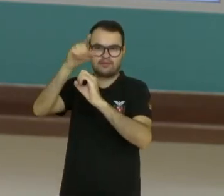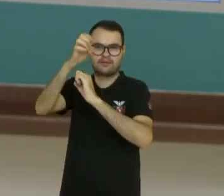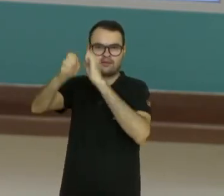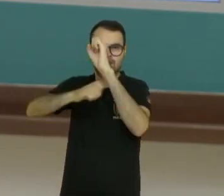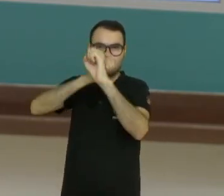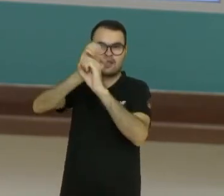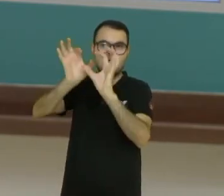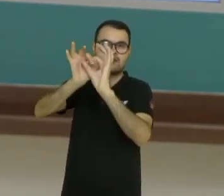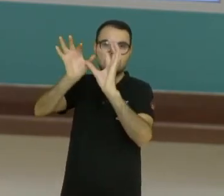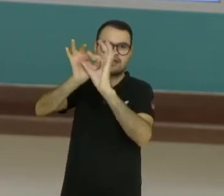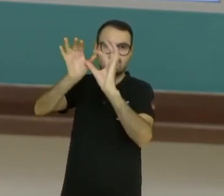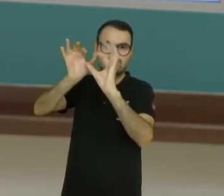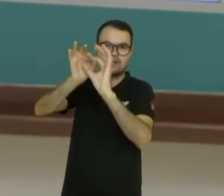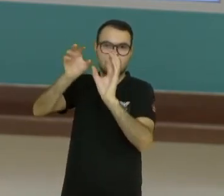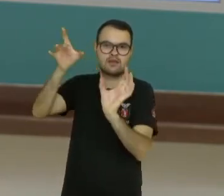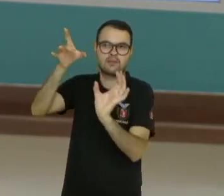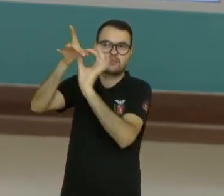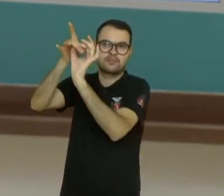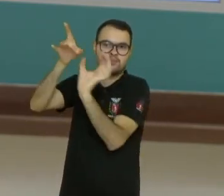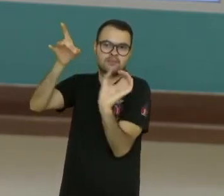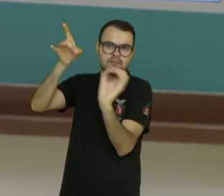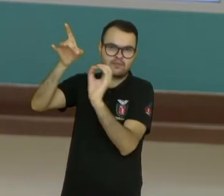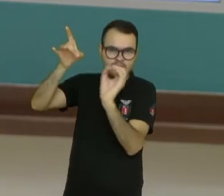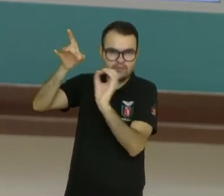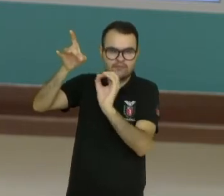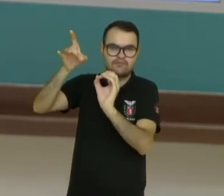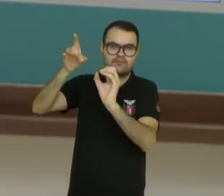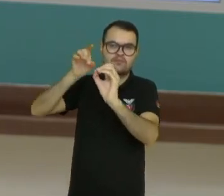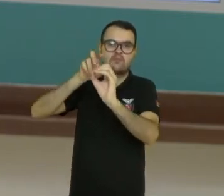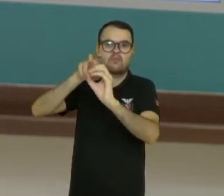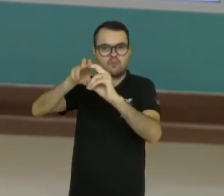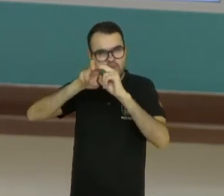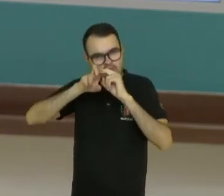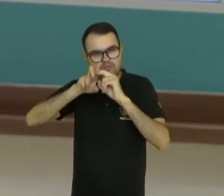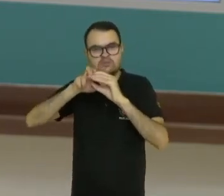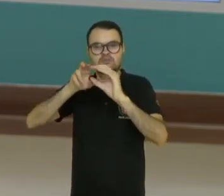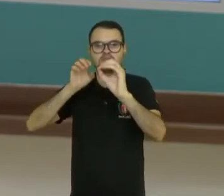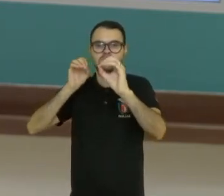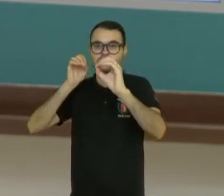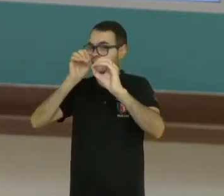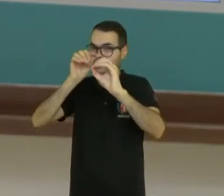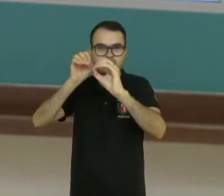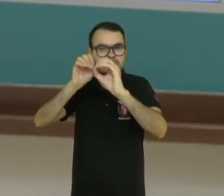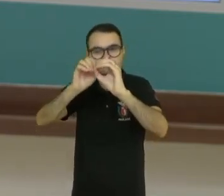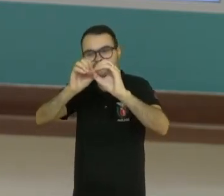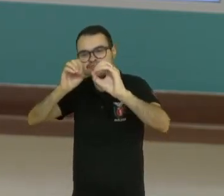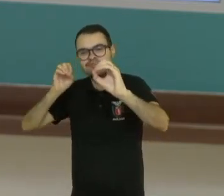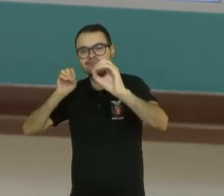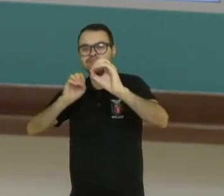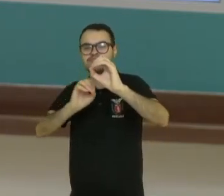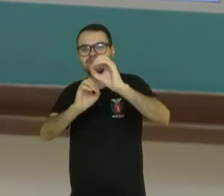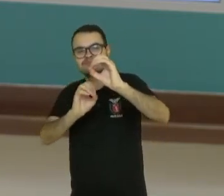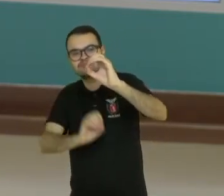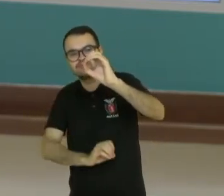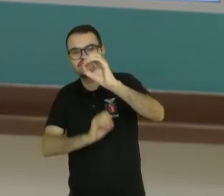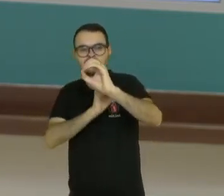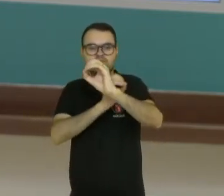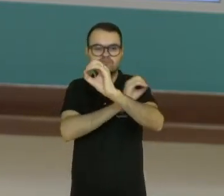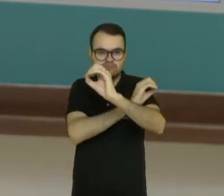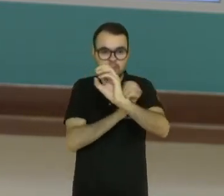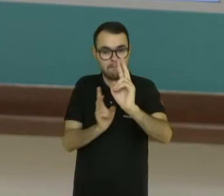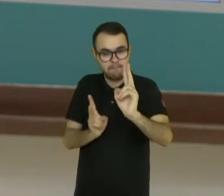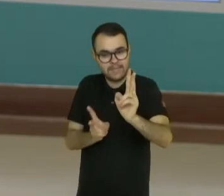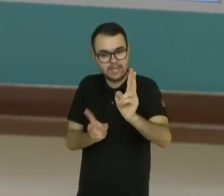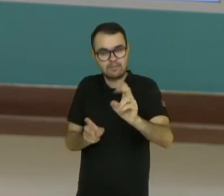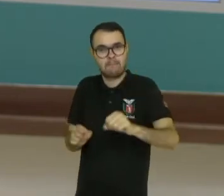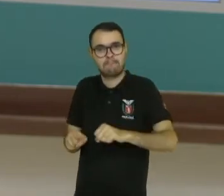ali livres, sem estarem dentro da ligação, de tal forma que a substância ainda exista, seja estável, a ligação